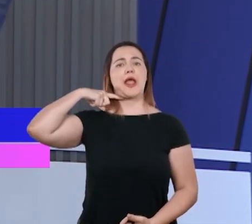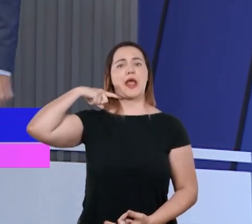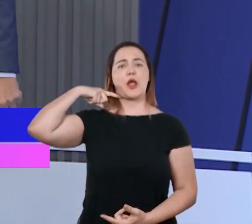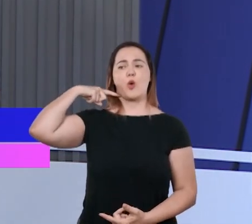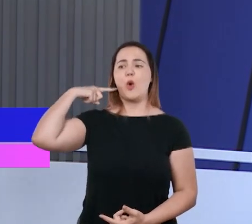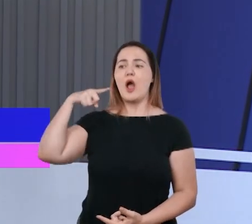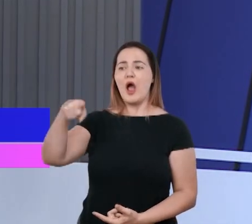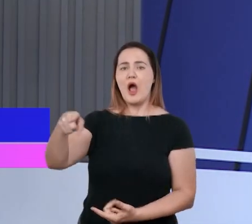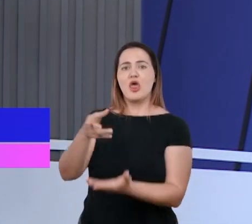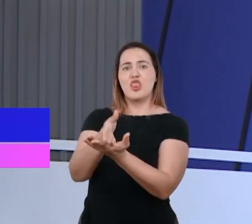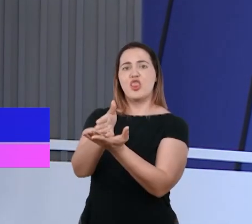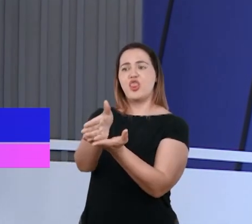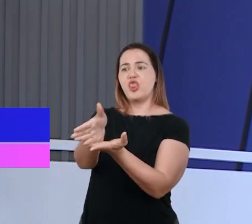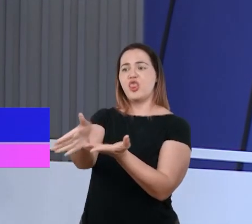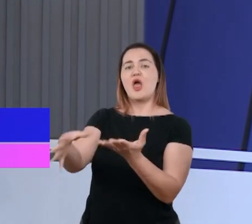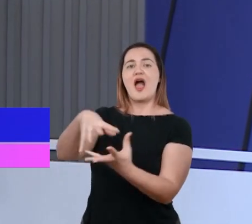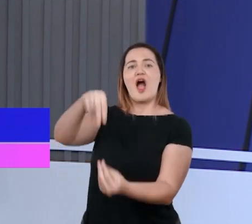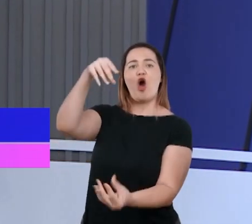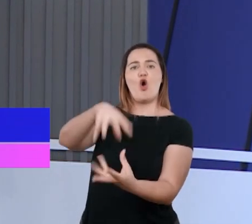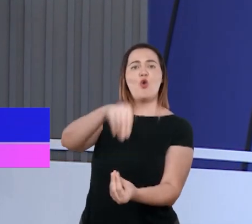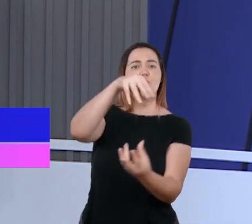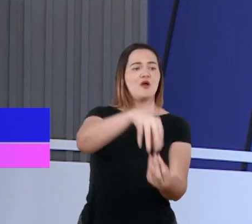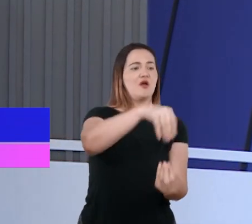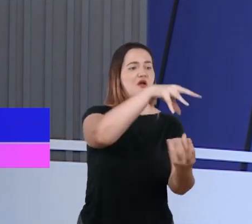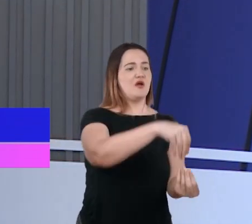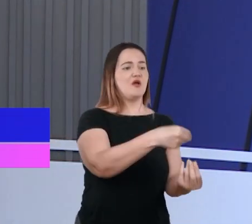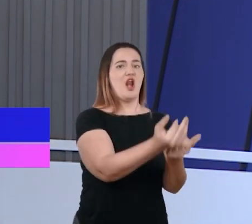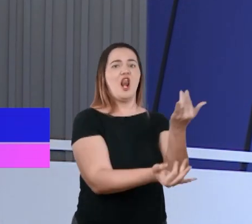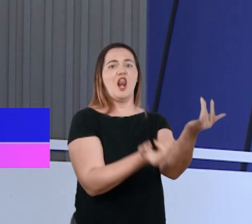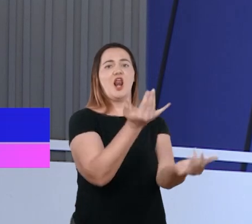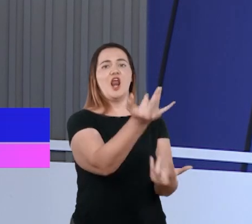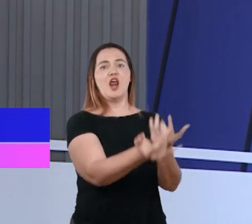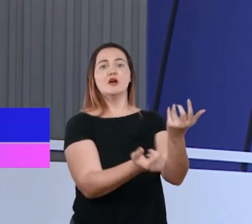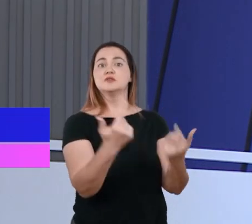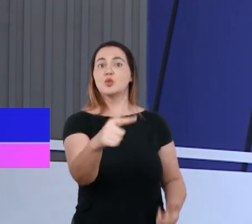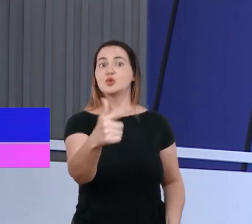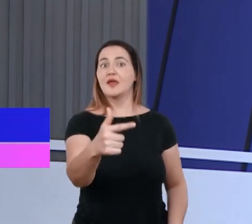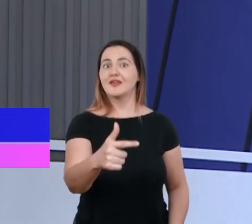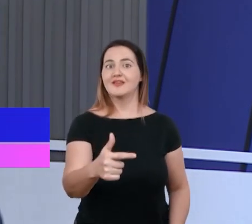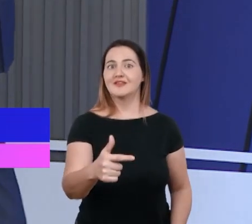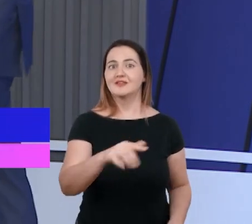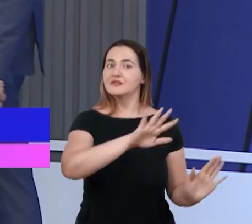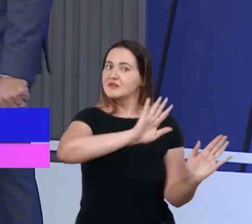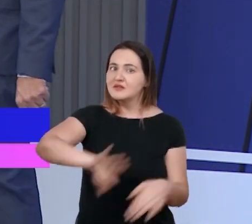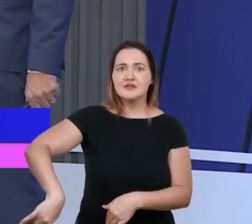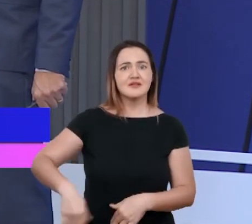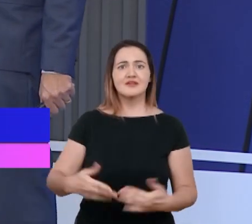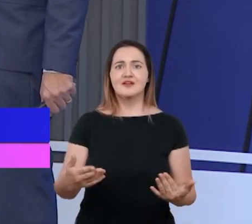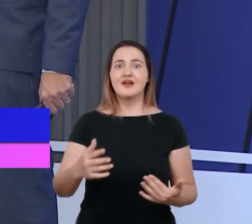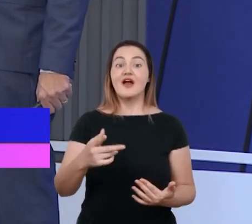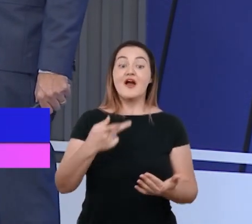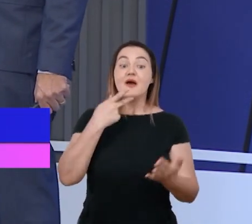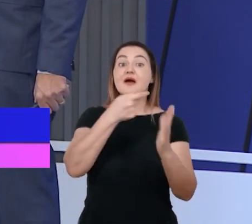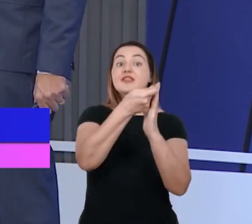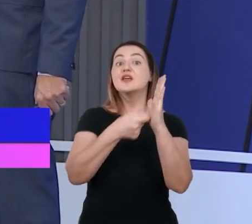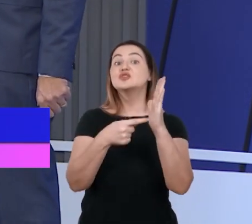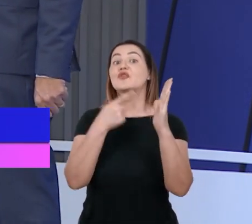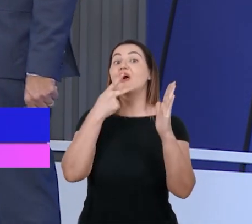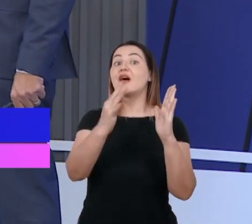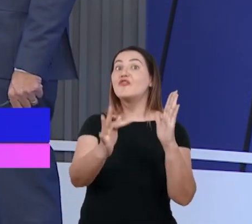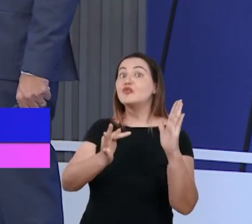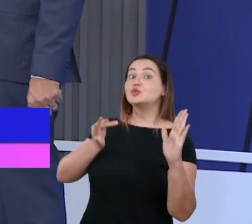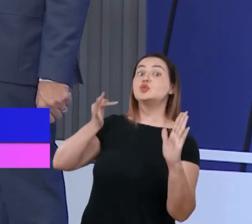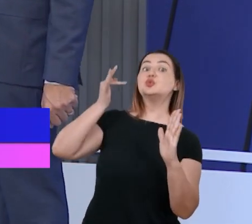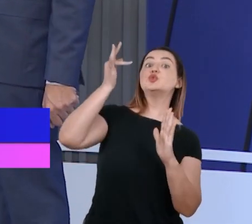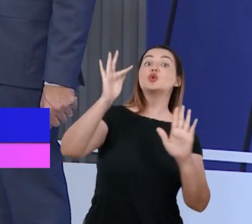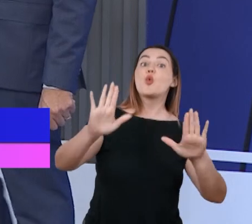apontado para o momento quando Jesus retornar. Nesse dia, naquele dia, diz a Bíblia, naquele dia, naquele